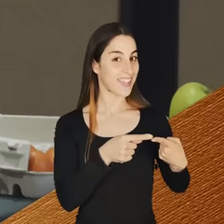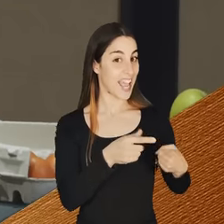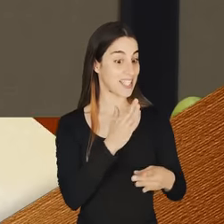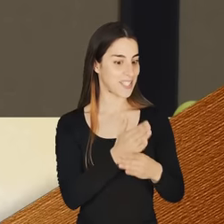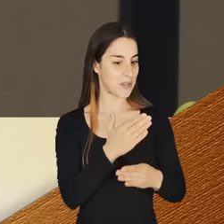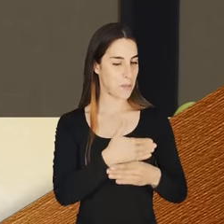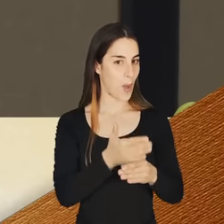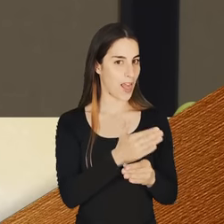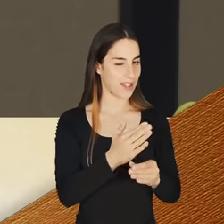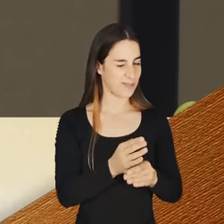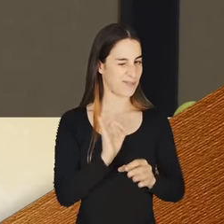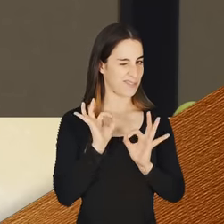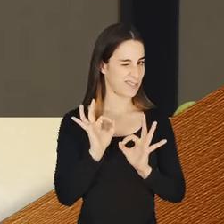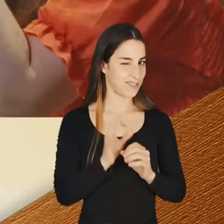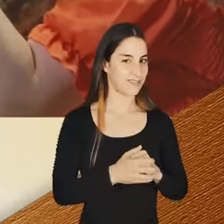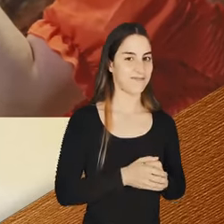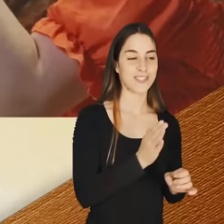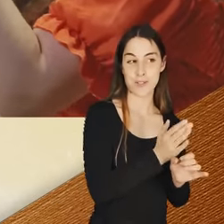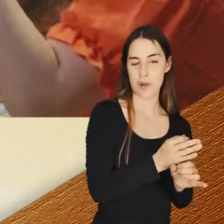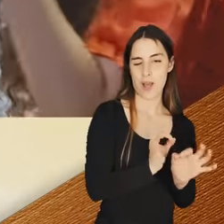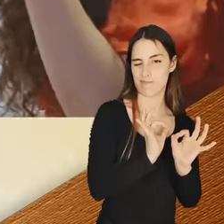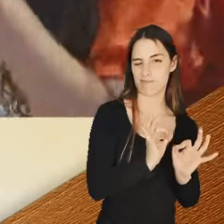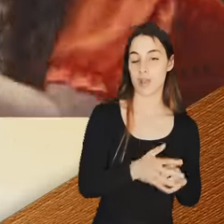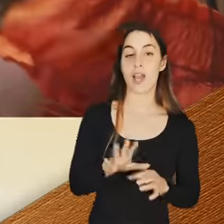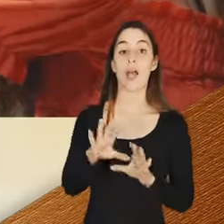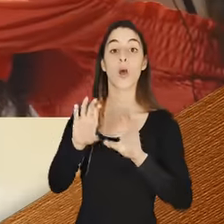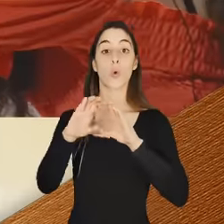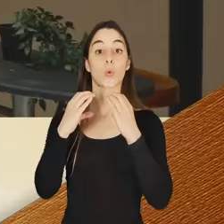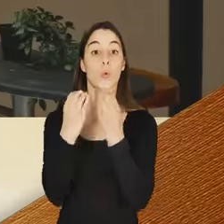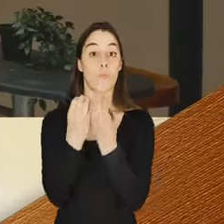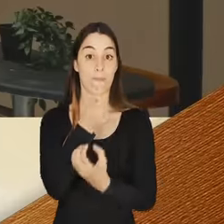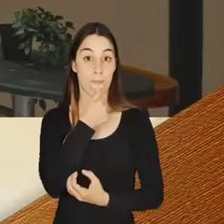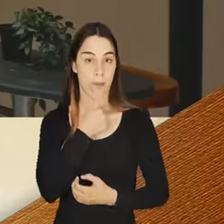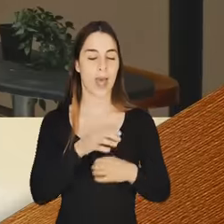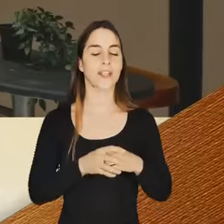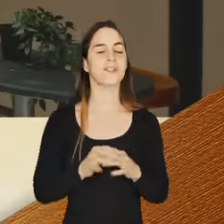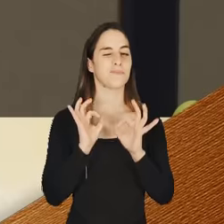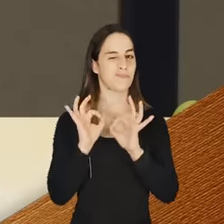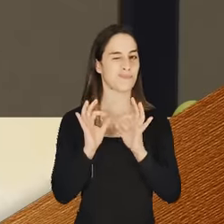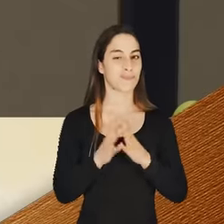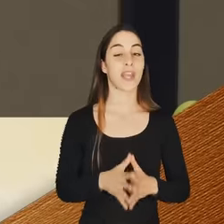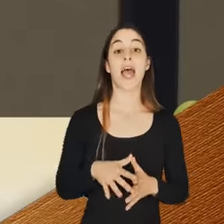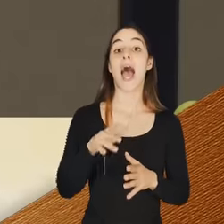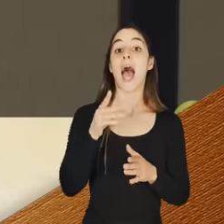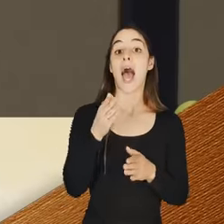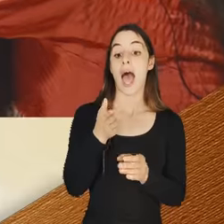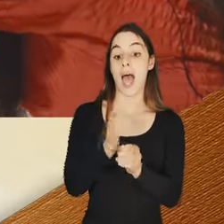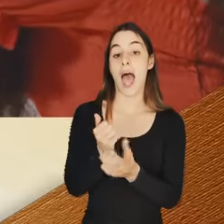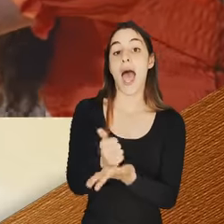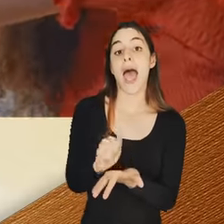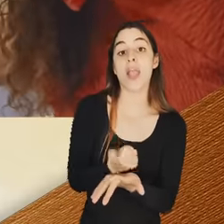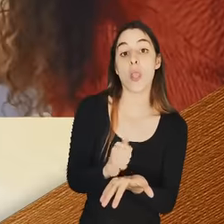cebola. Cebolinha. Para refogar, sabes? Tomate. Também para refogar. Alho. Bem, para o